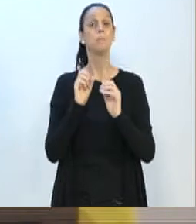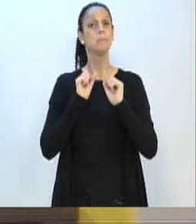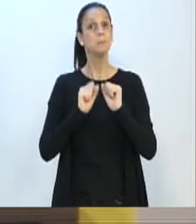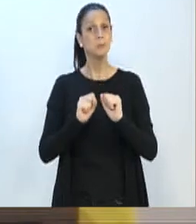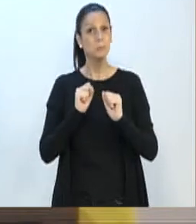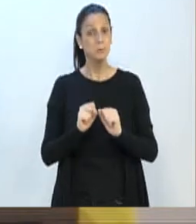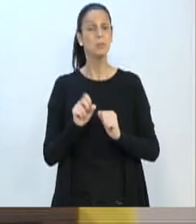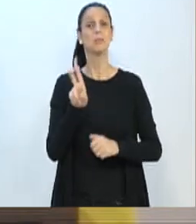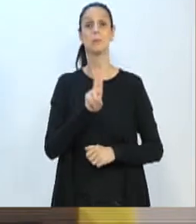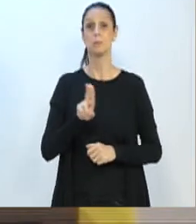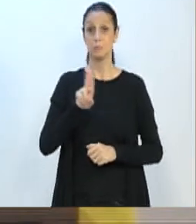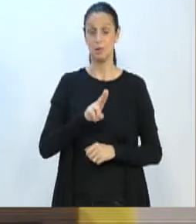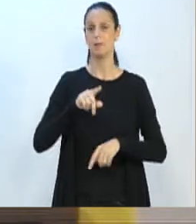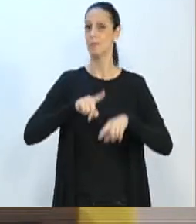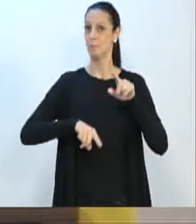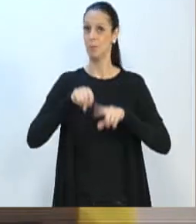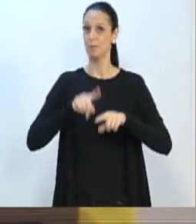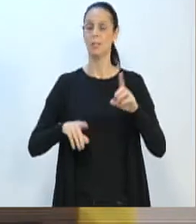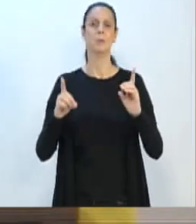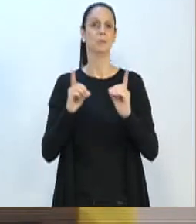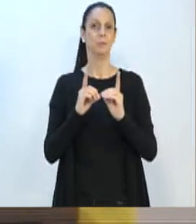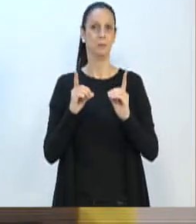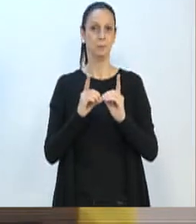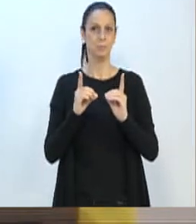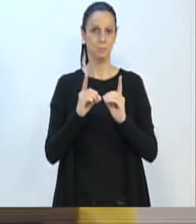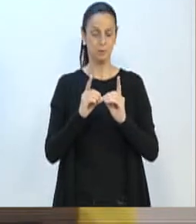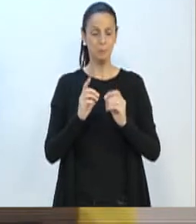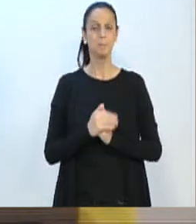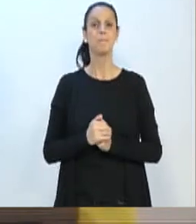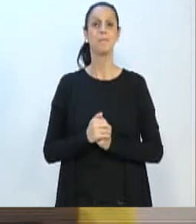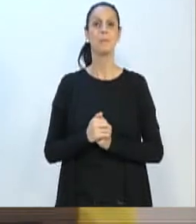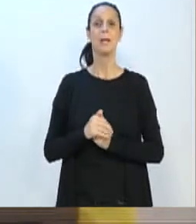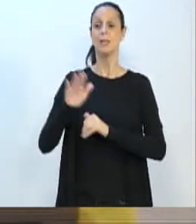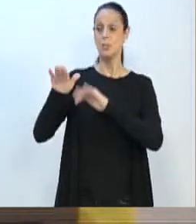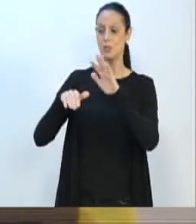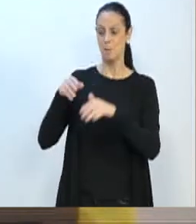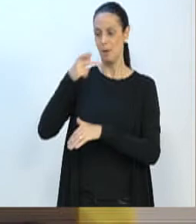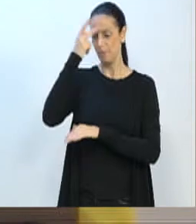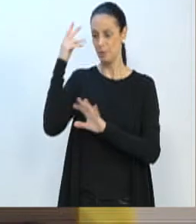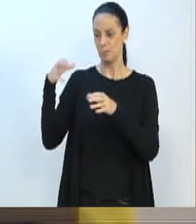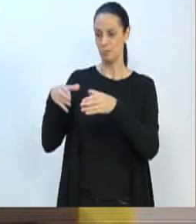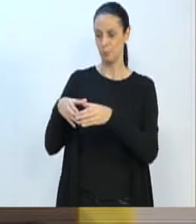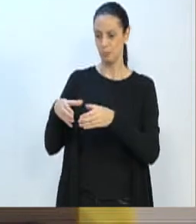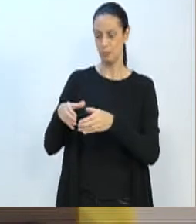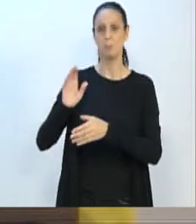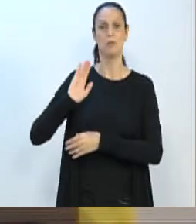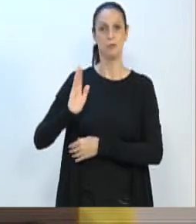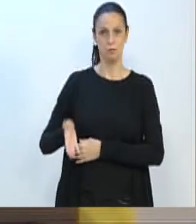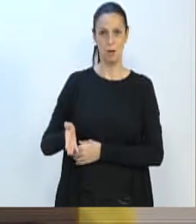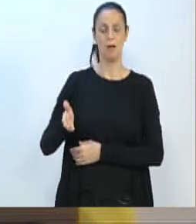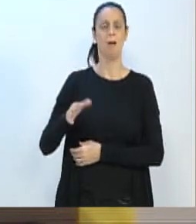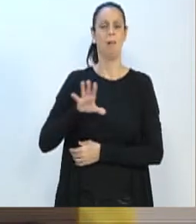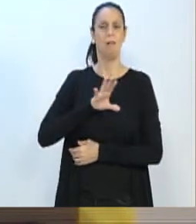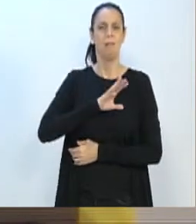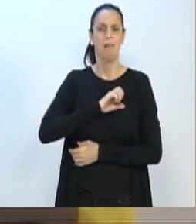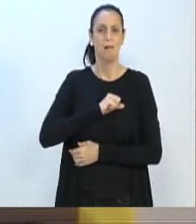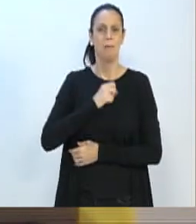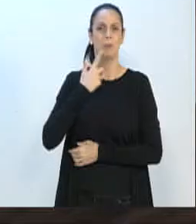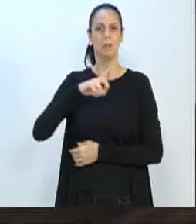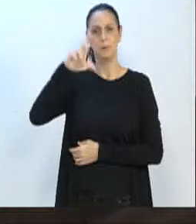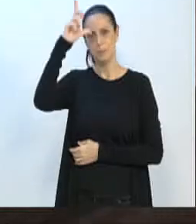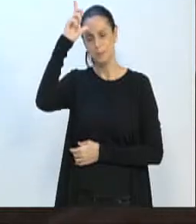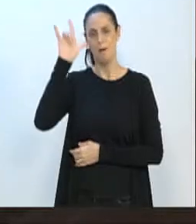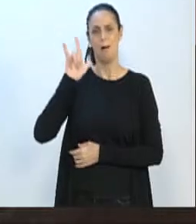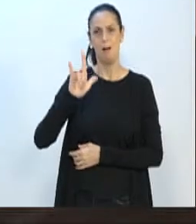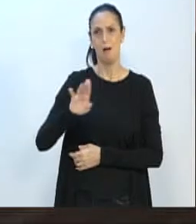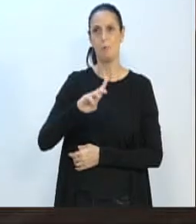proposto para isso, né, a voluntariedade e o conhecimento de um exército de pessoas que amam a língua alemã, amam Blumenau,